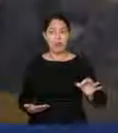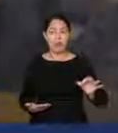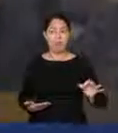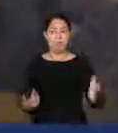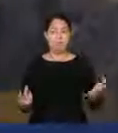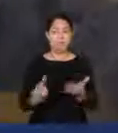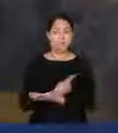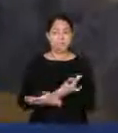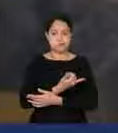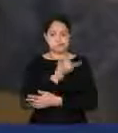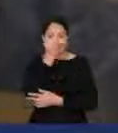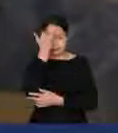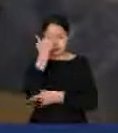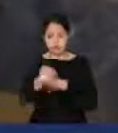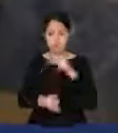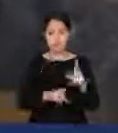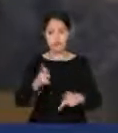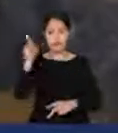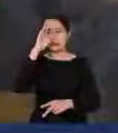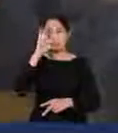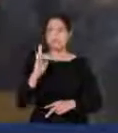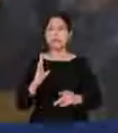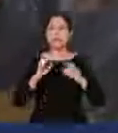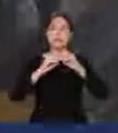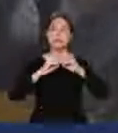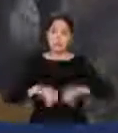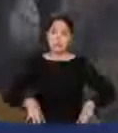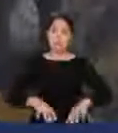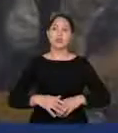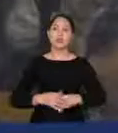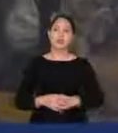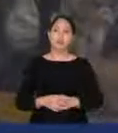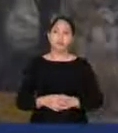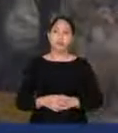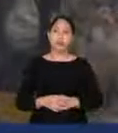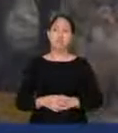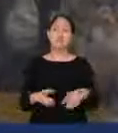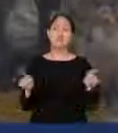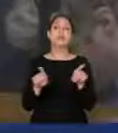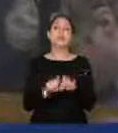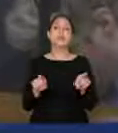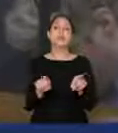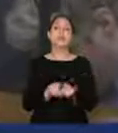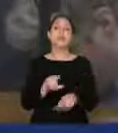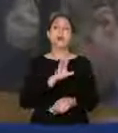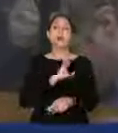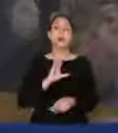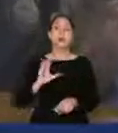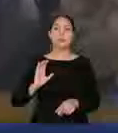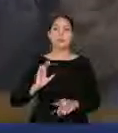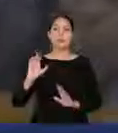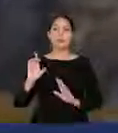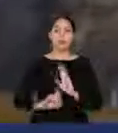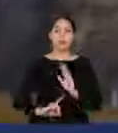prejudicando o povo brasileiro. E a Comissão de Defesa do Consumidor está tomando todas as...